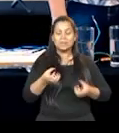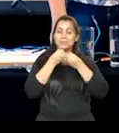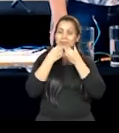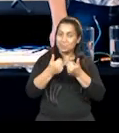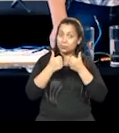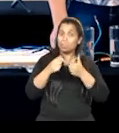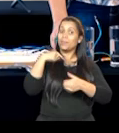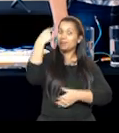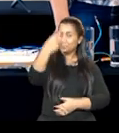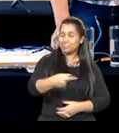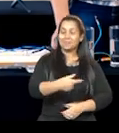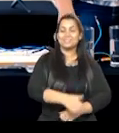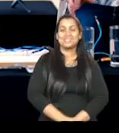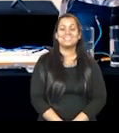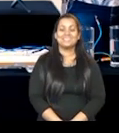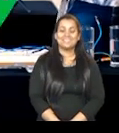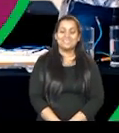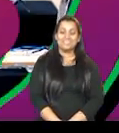bom e até a próxima.